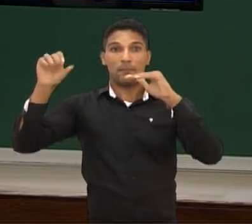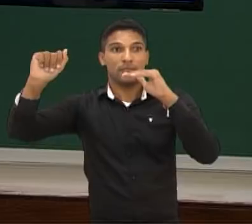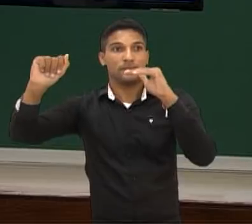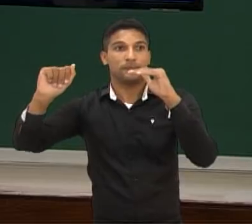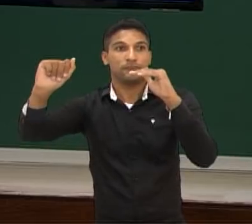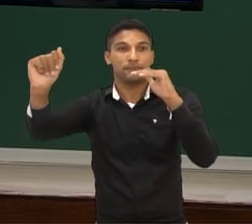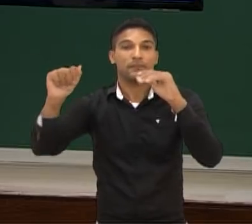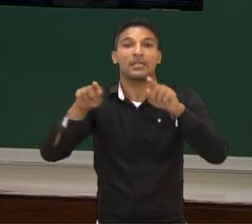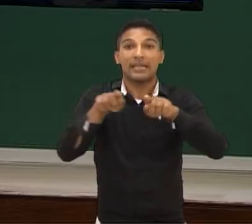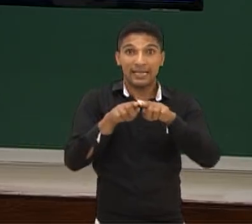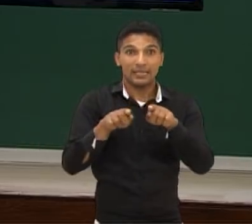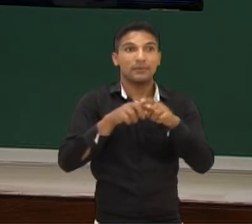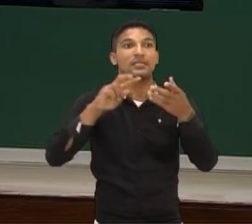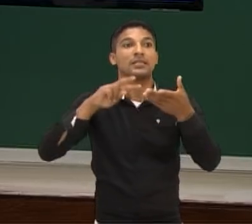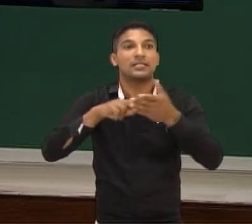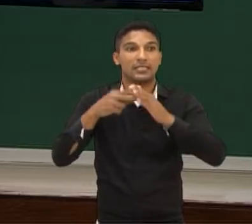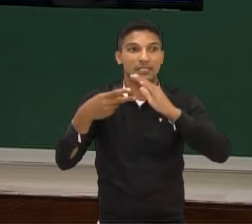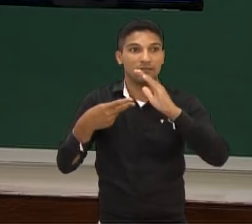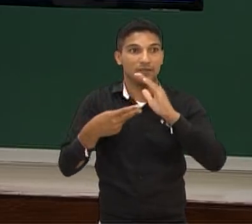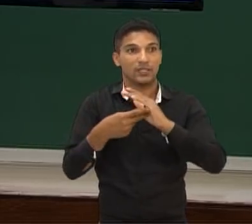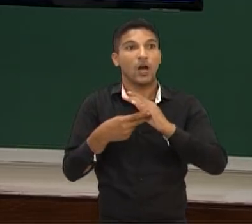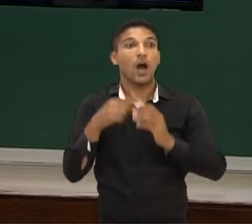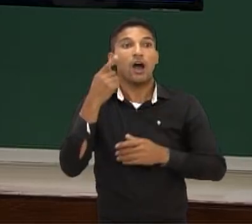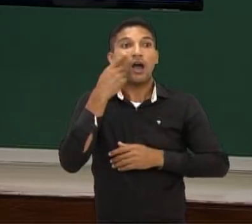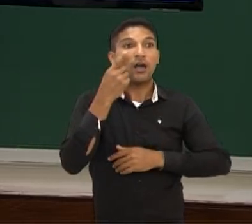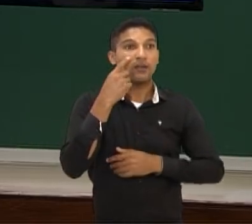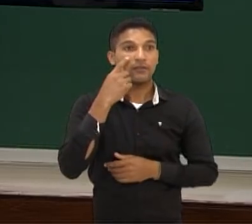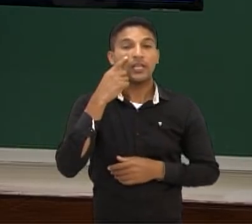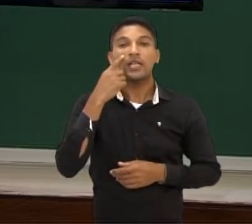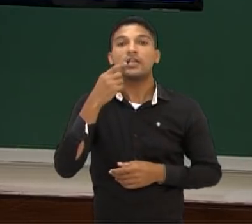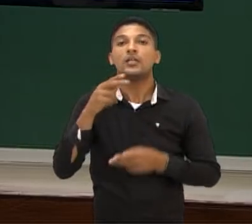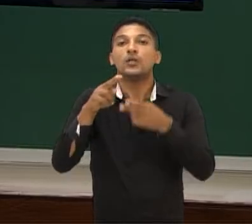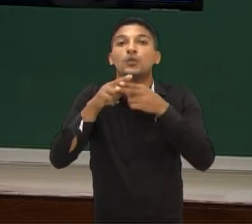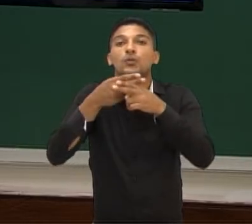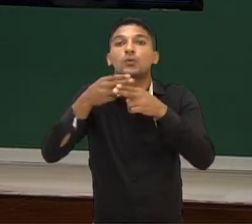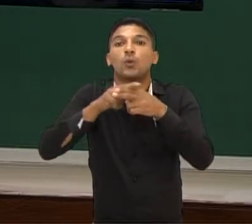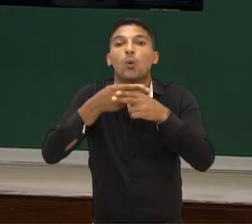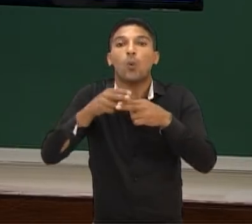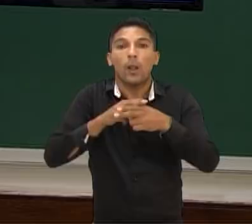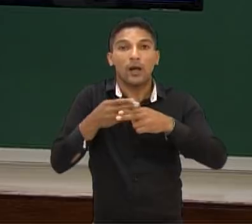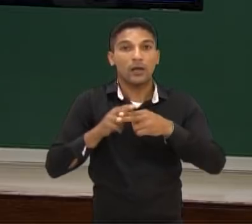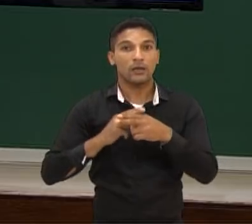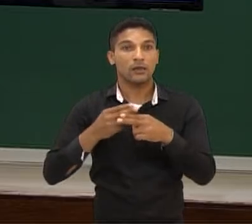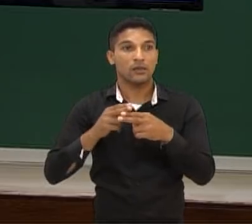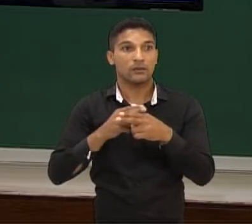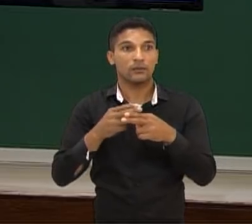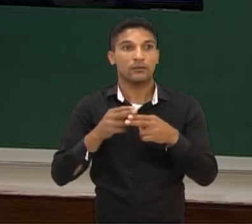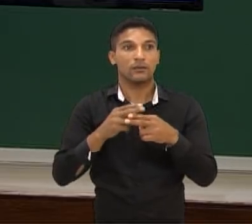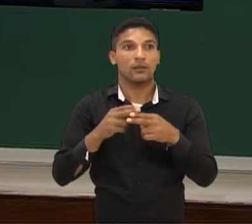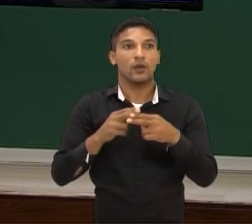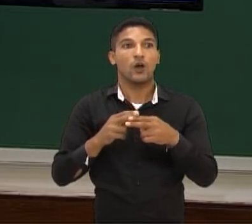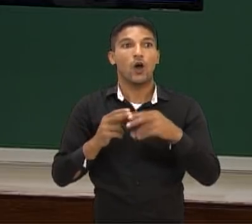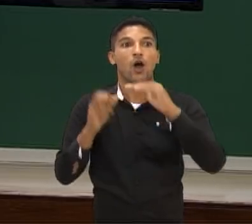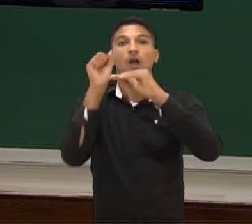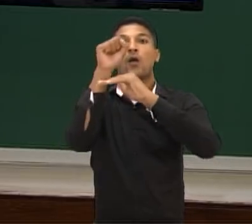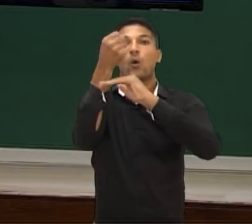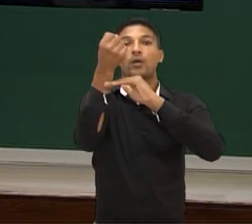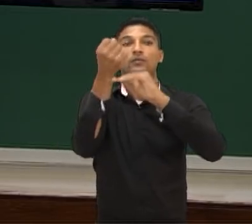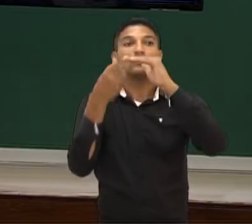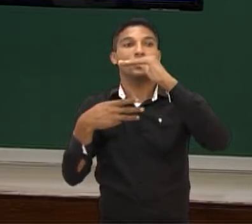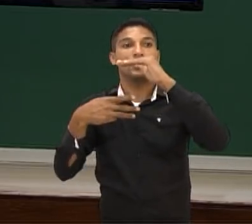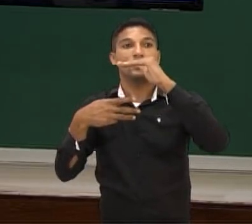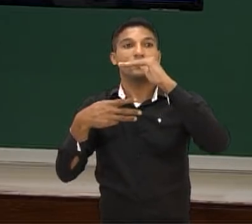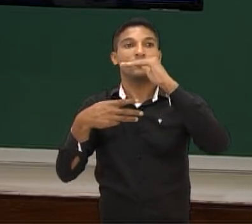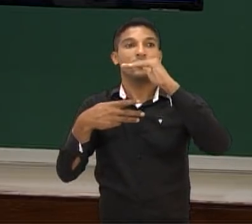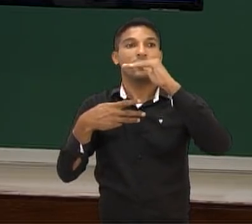que uma quantidade inteira, certo? Aqui, olhem os chocolates. Percebam, 8/3, olha. 1, 2,